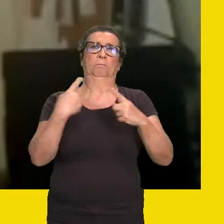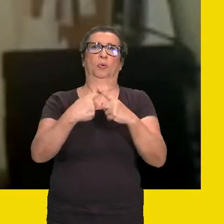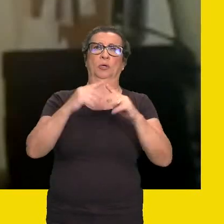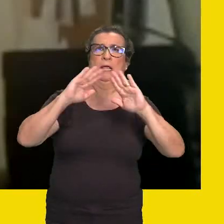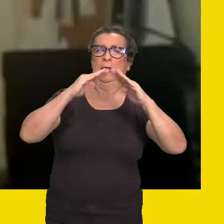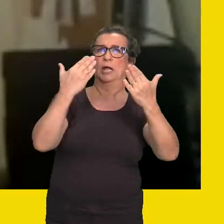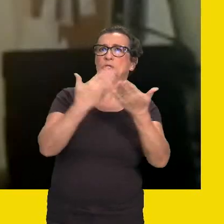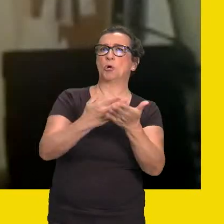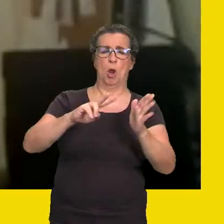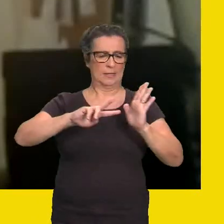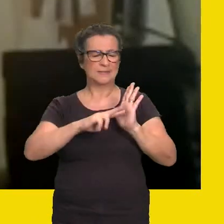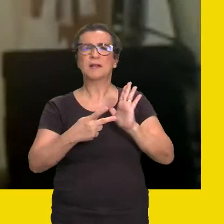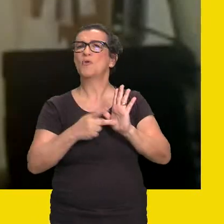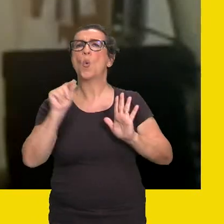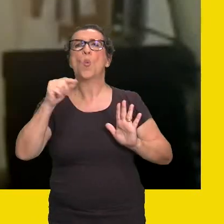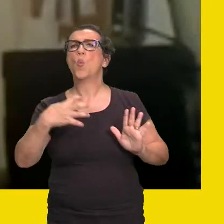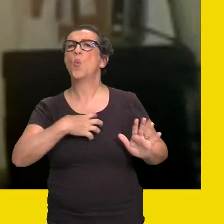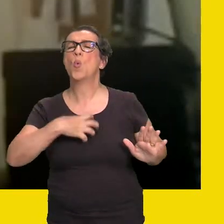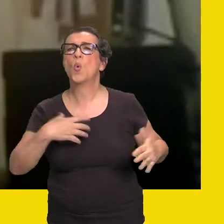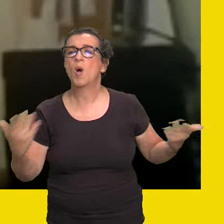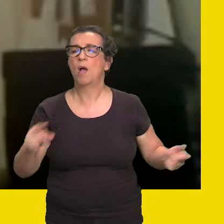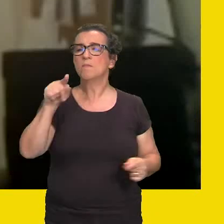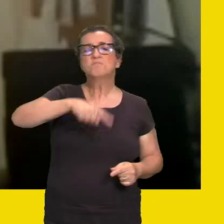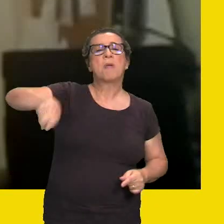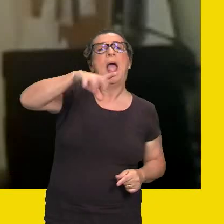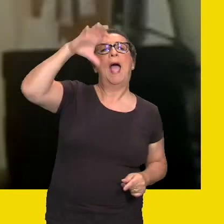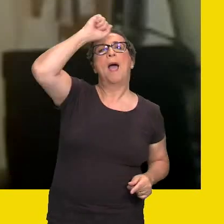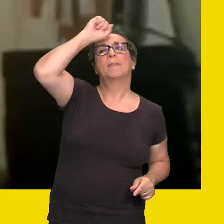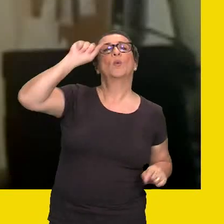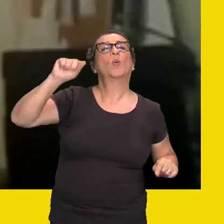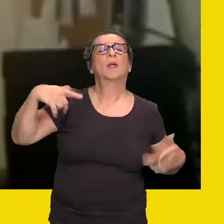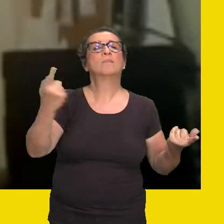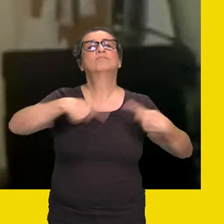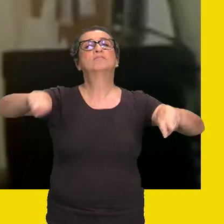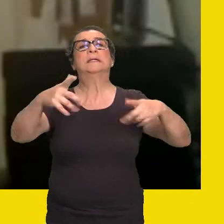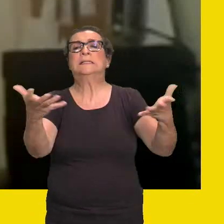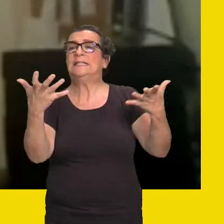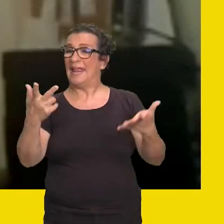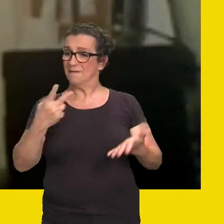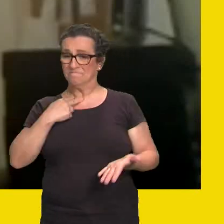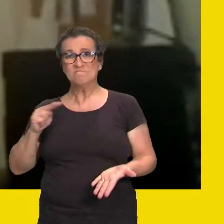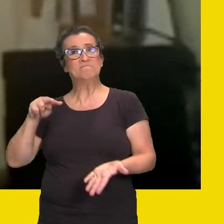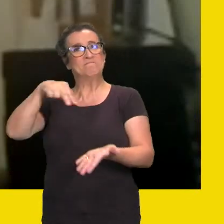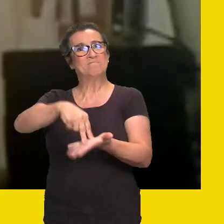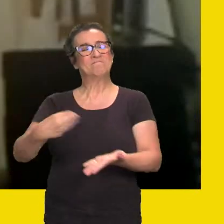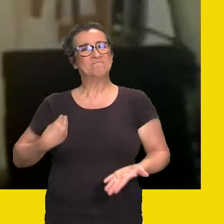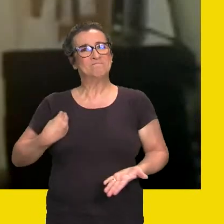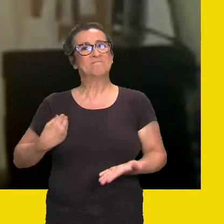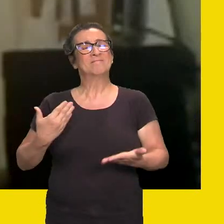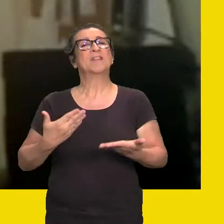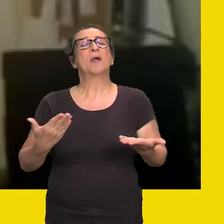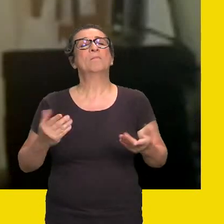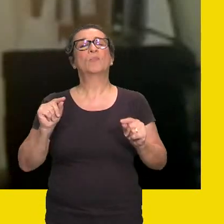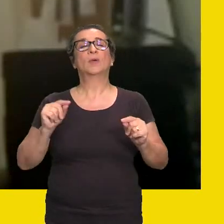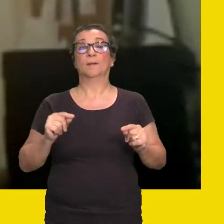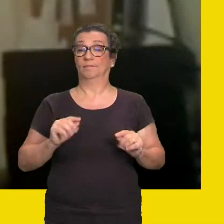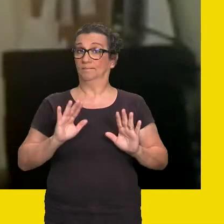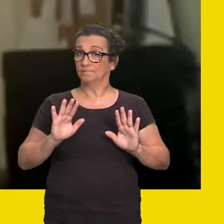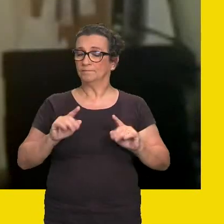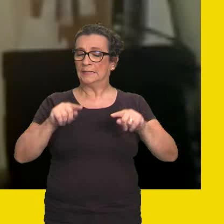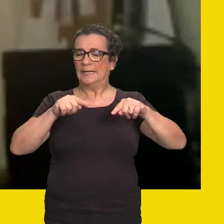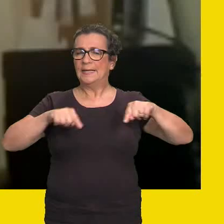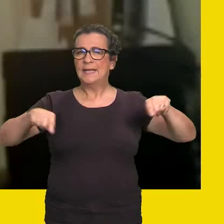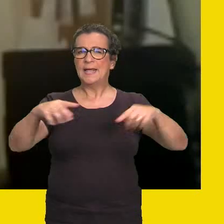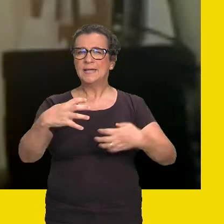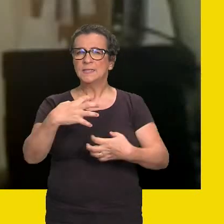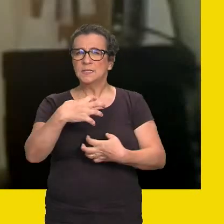significa para eles? O que, que eles aprenderam? Por que, que eles querem estar ali? Então, falando desse sentimento